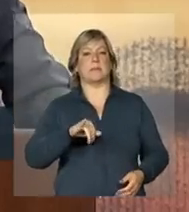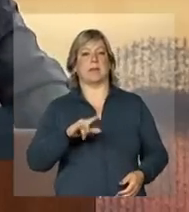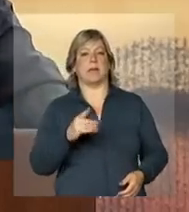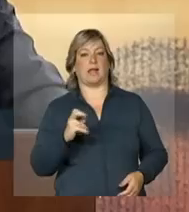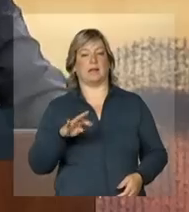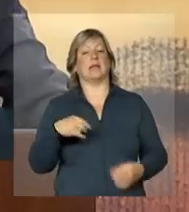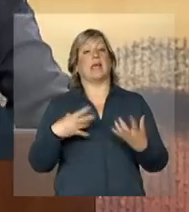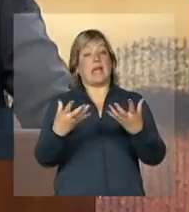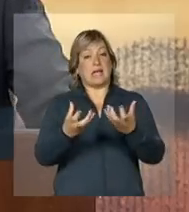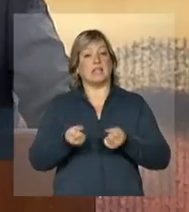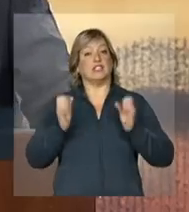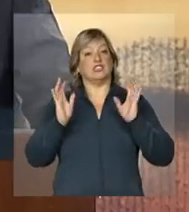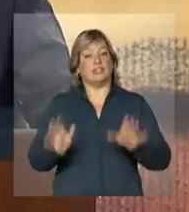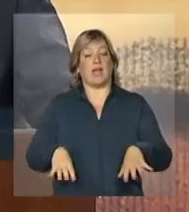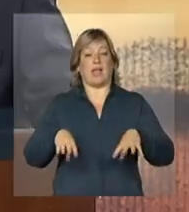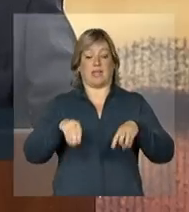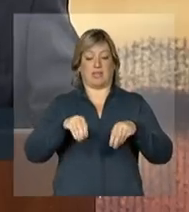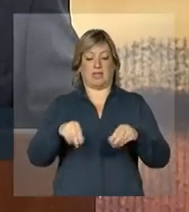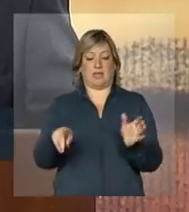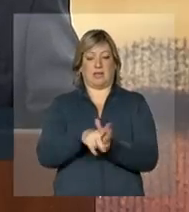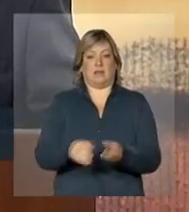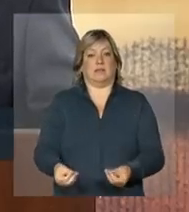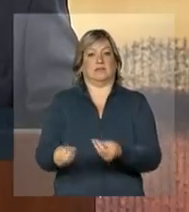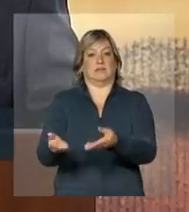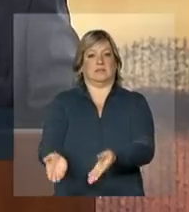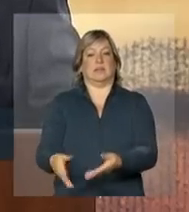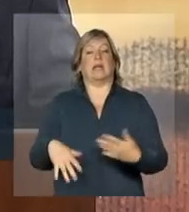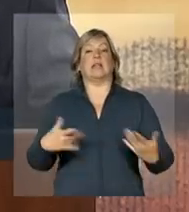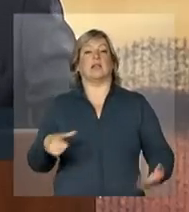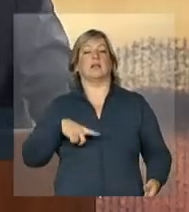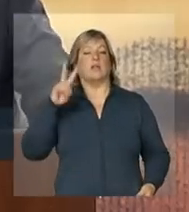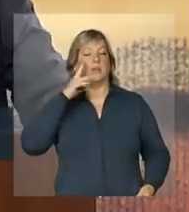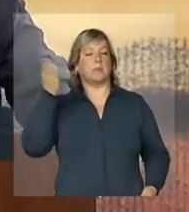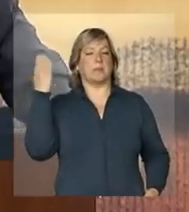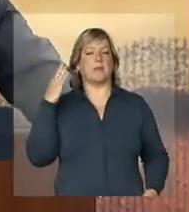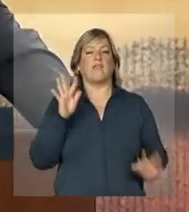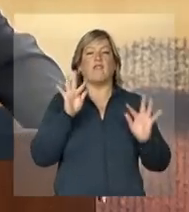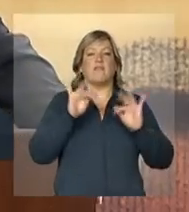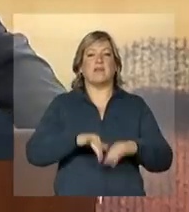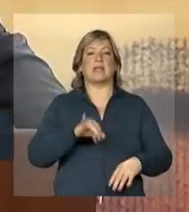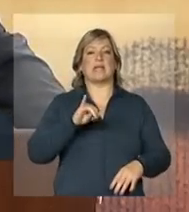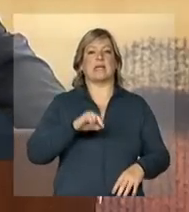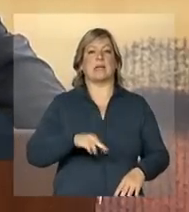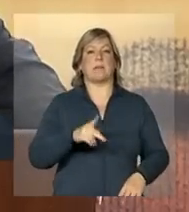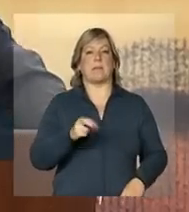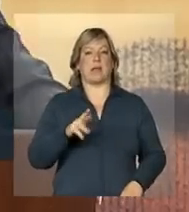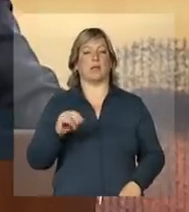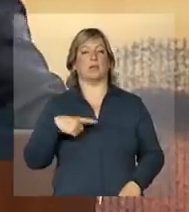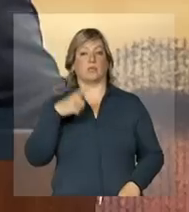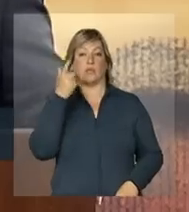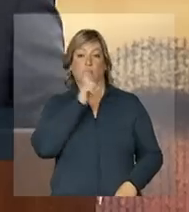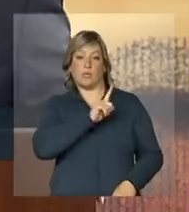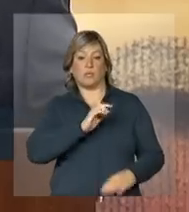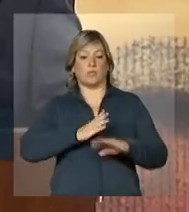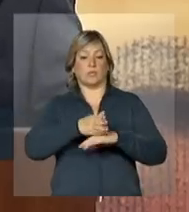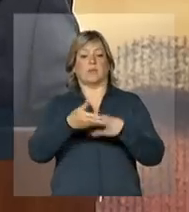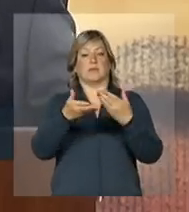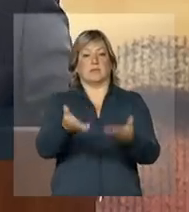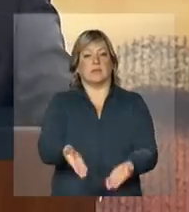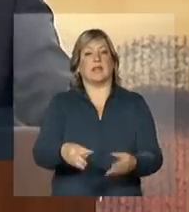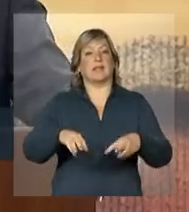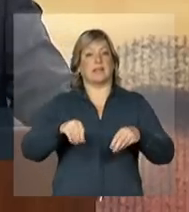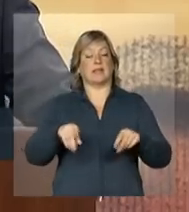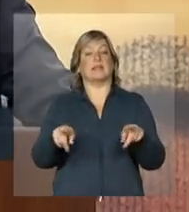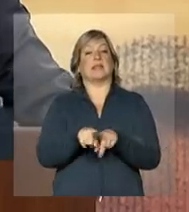estado brasileiro já seja o fim do Império seja no nistro da República além do acesso à terra também